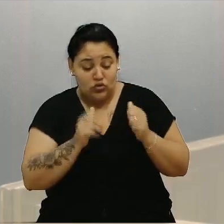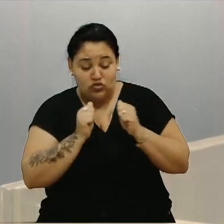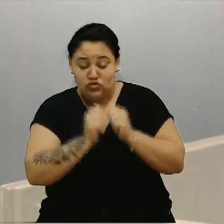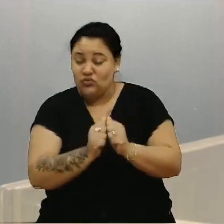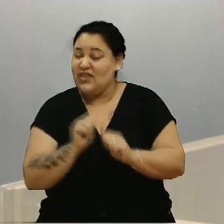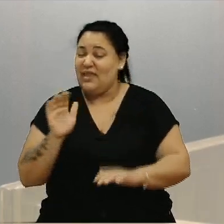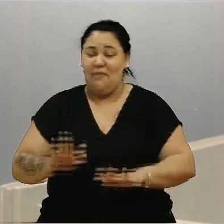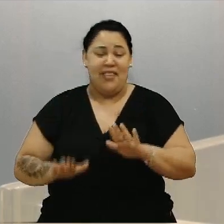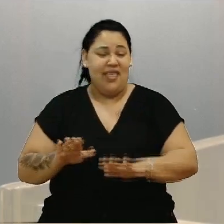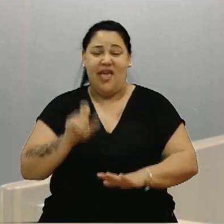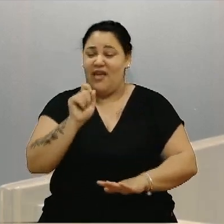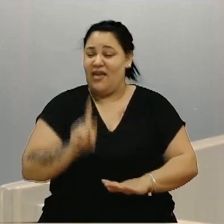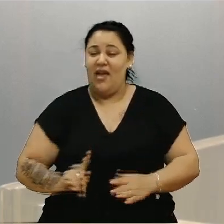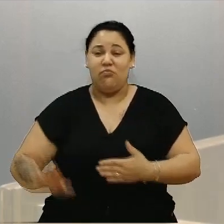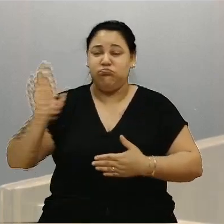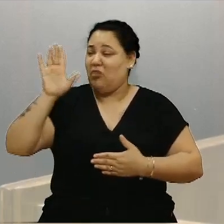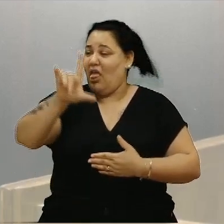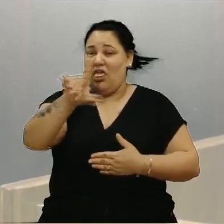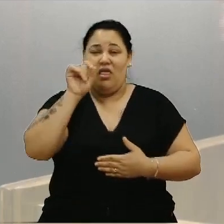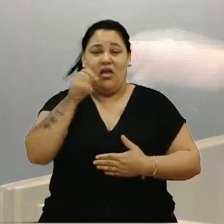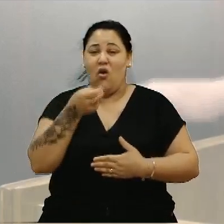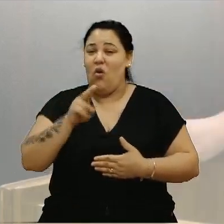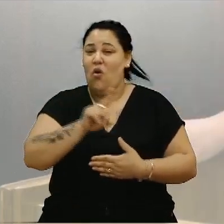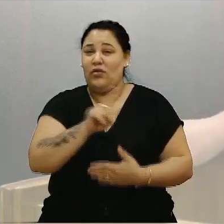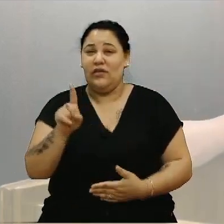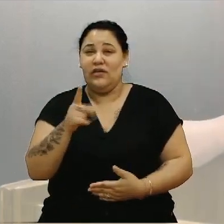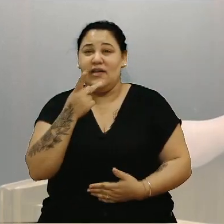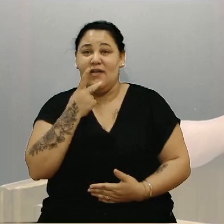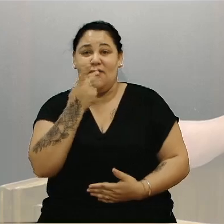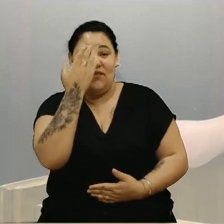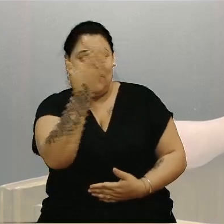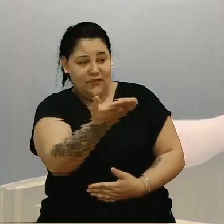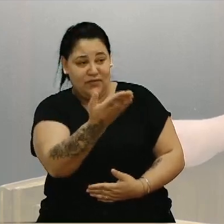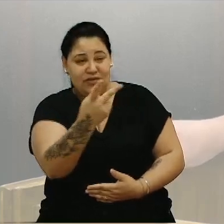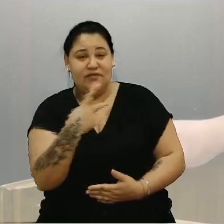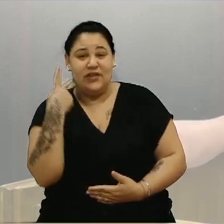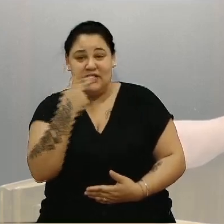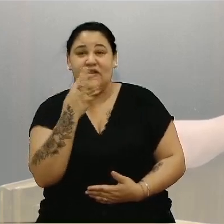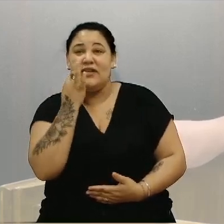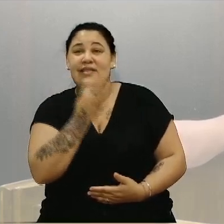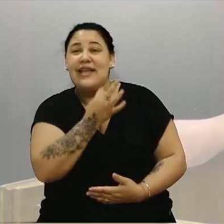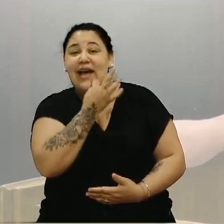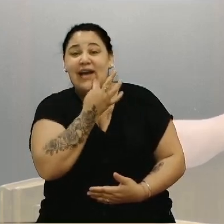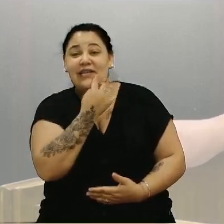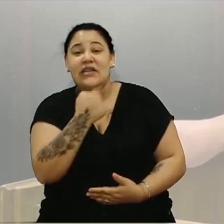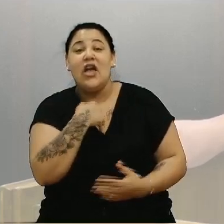independentes de eleitos ou não, e nisso eu me dirijo para você, vereadora Tati, que a gente